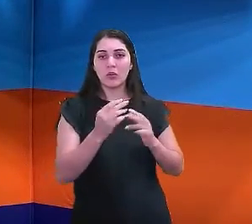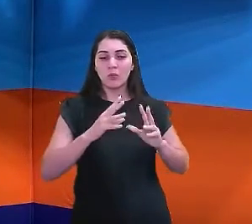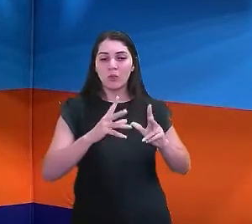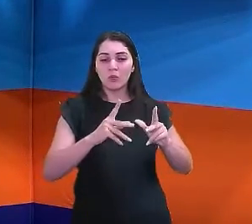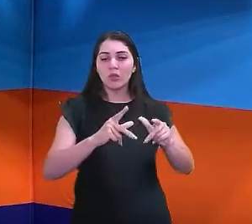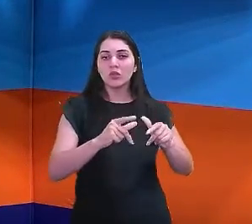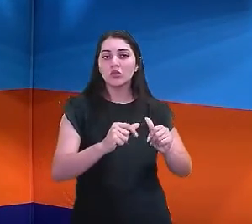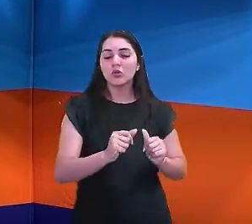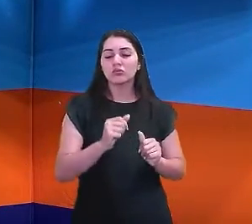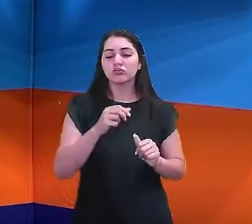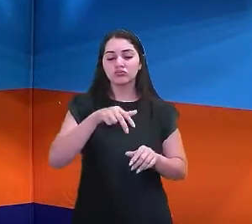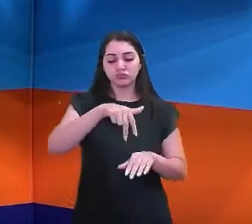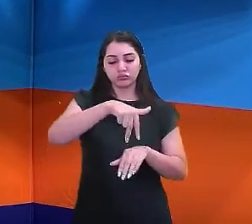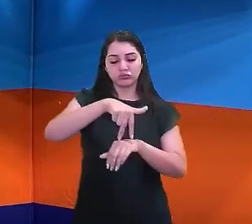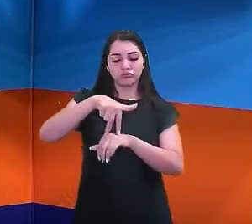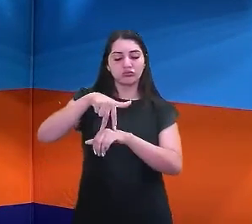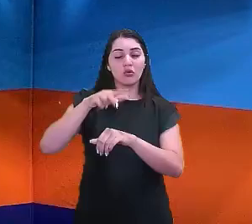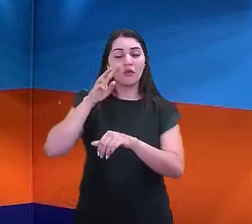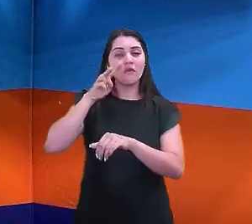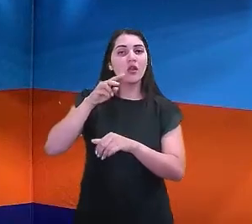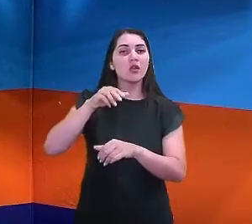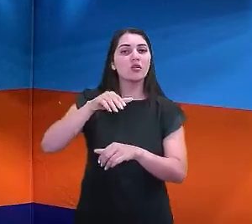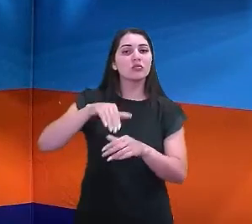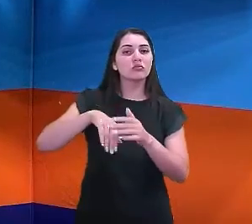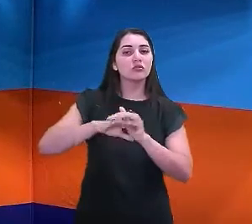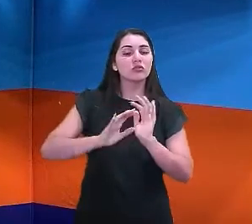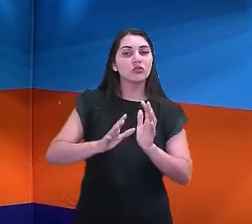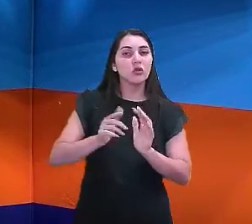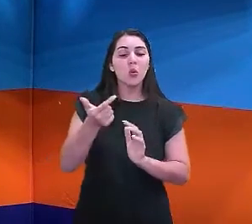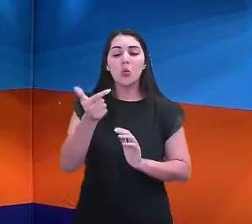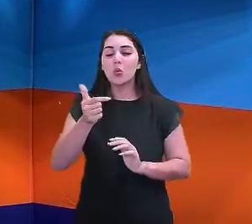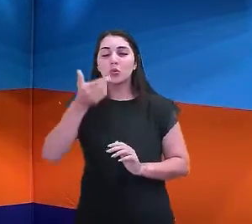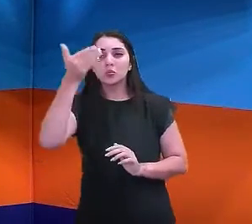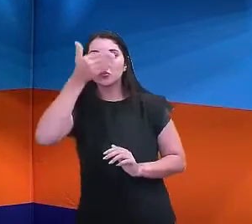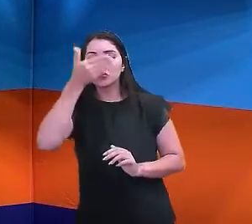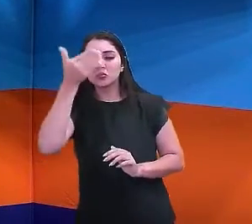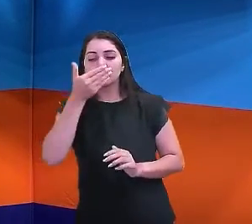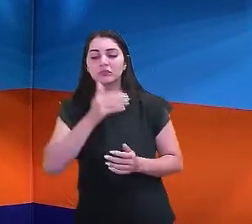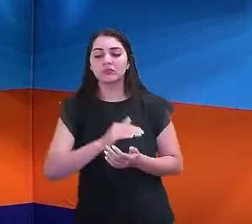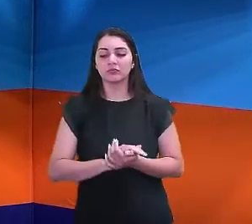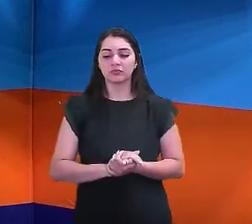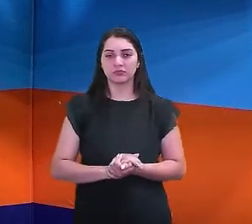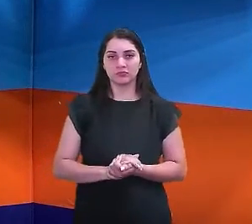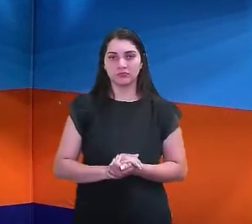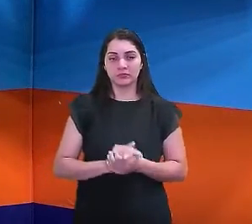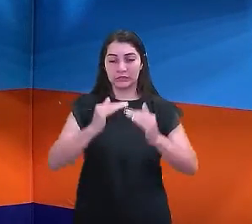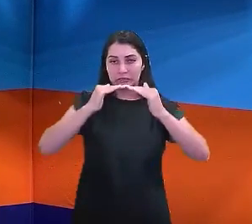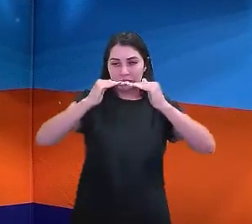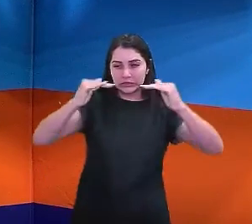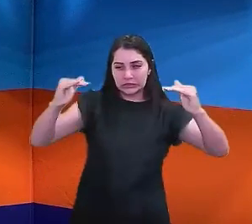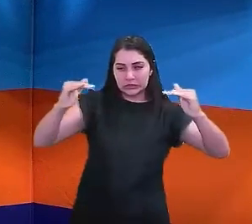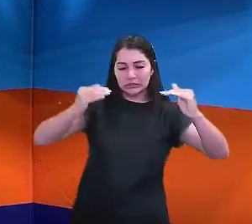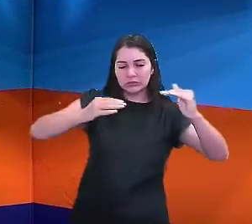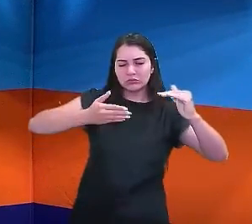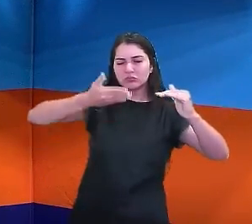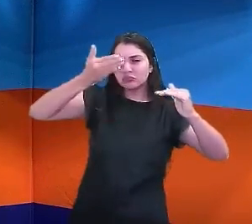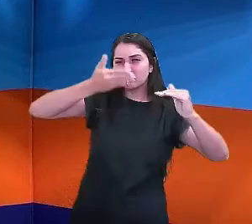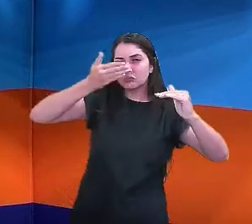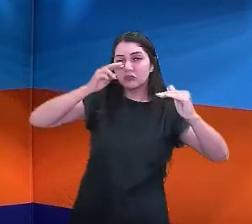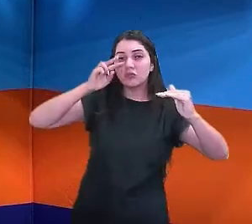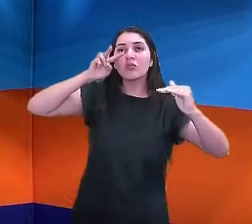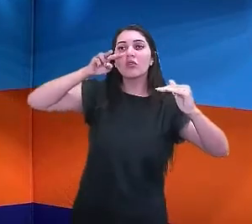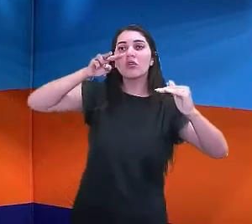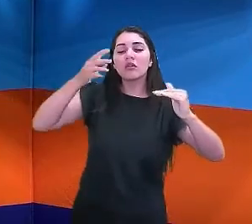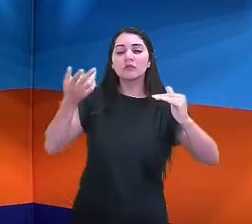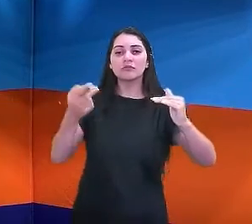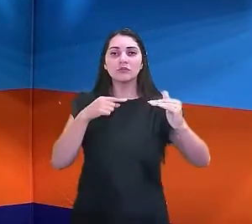vai conseguir ver o jogo, outros não. Outros vão ficar bem na margem desse cercadinho. E